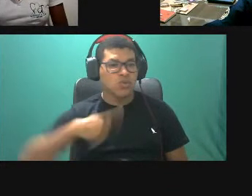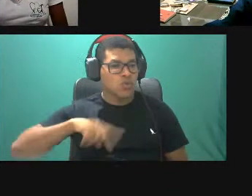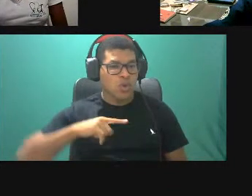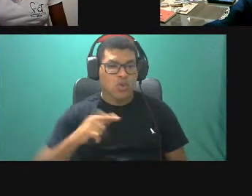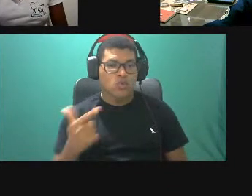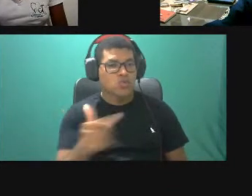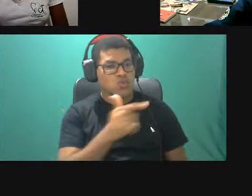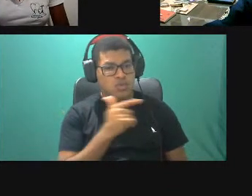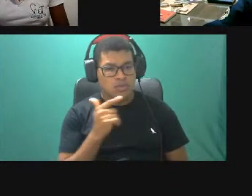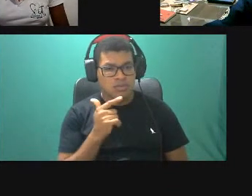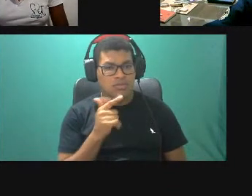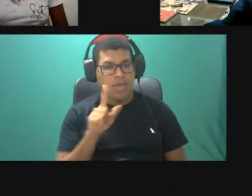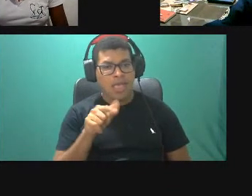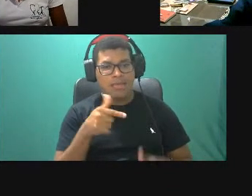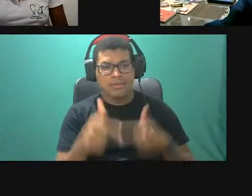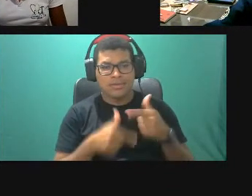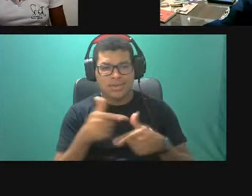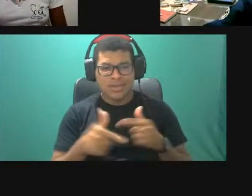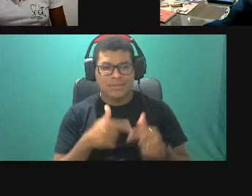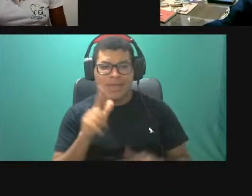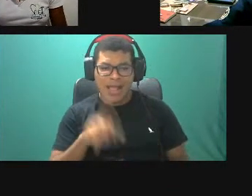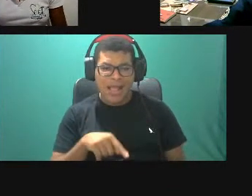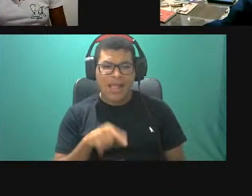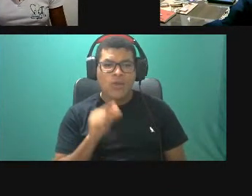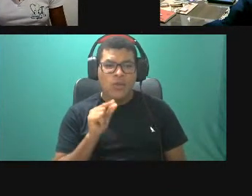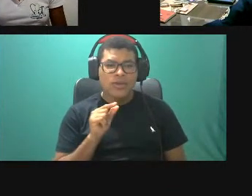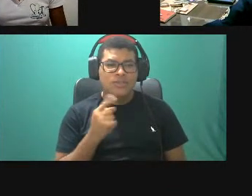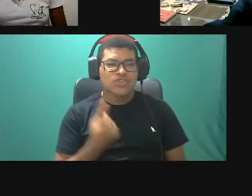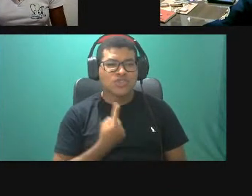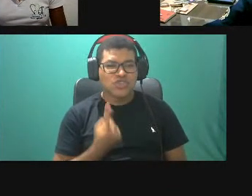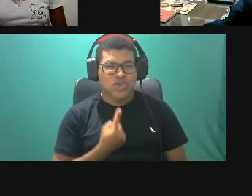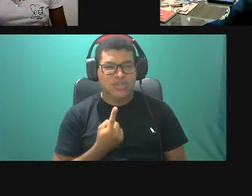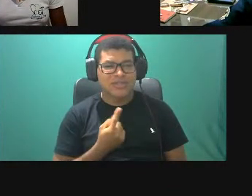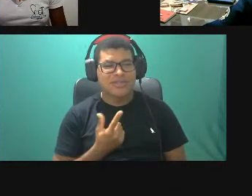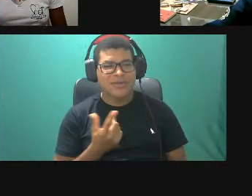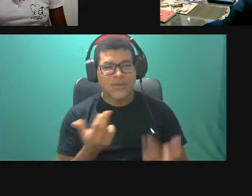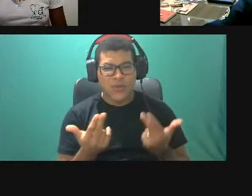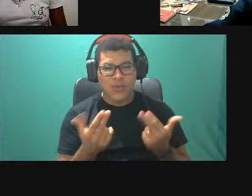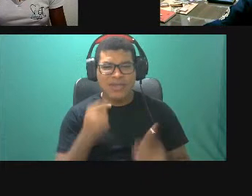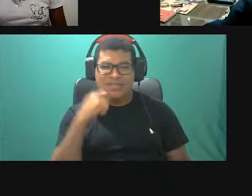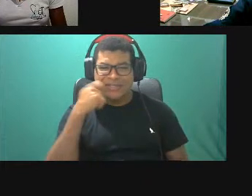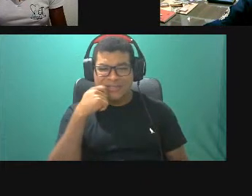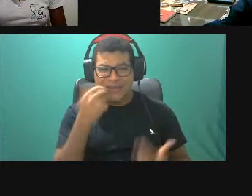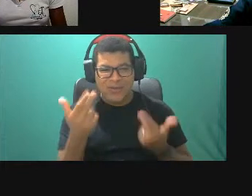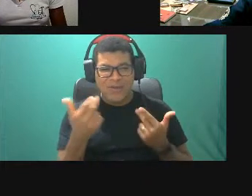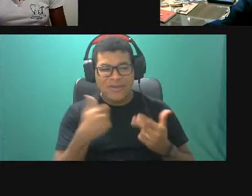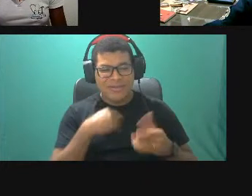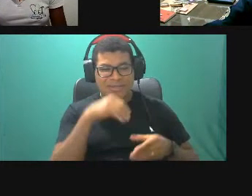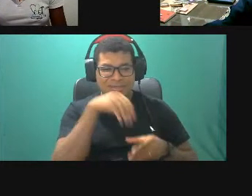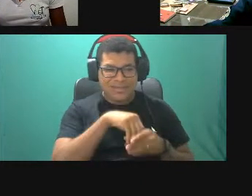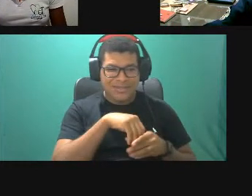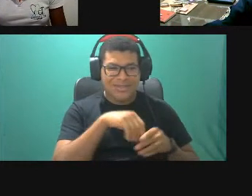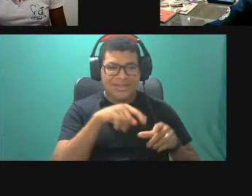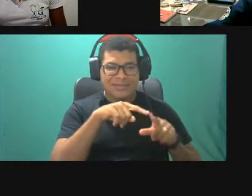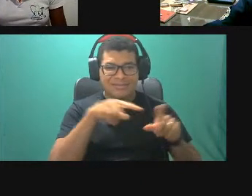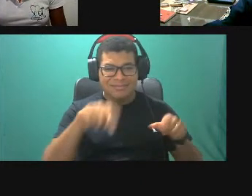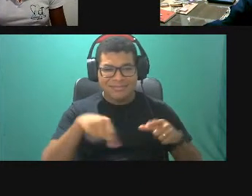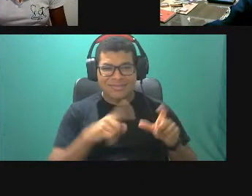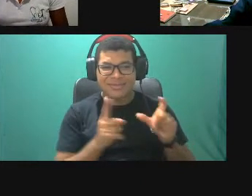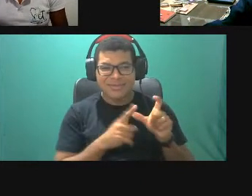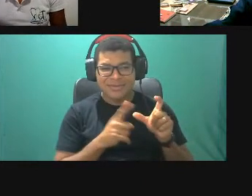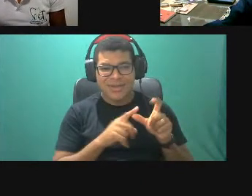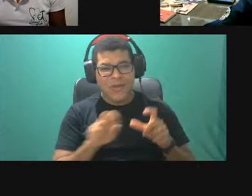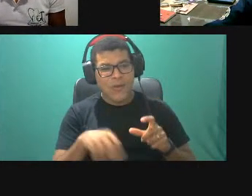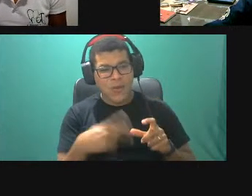É realmente um trabalho bem sozinho, como todo dentista, né? Ou tá no consultório, ou tá fazendo a